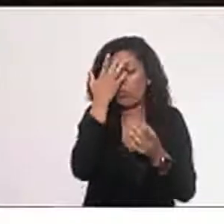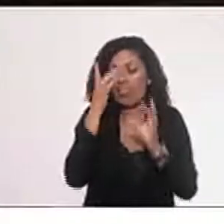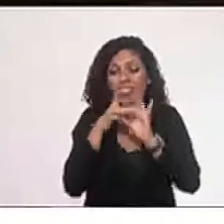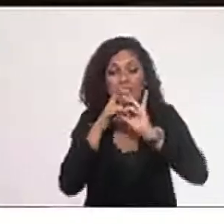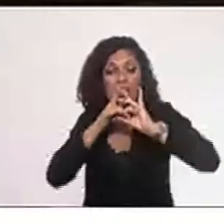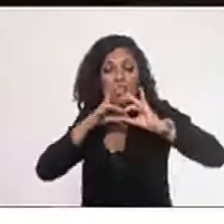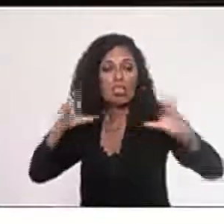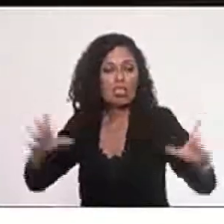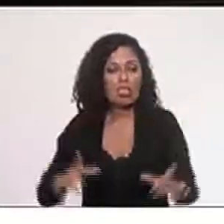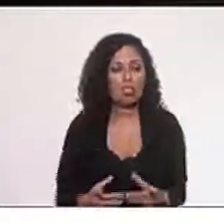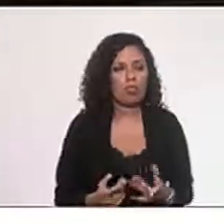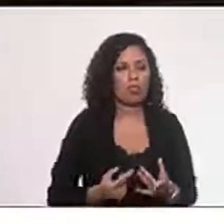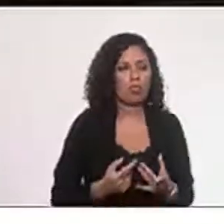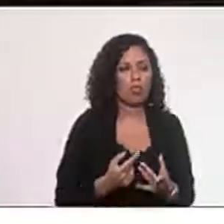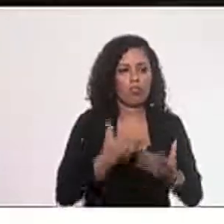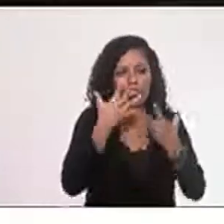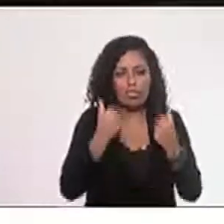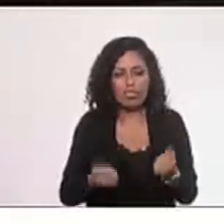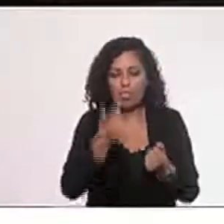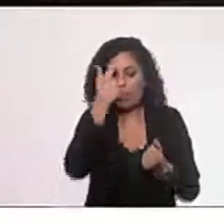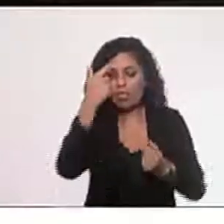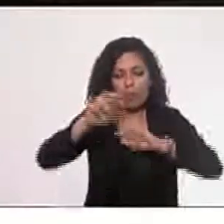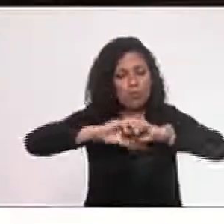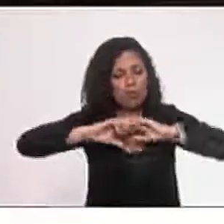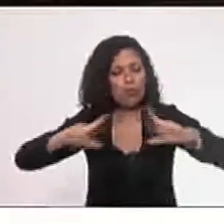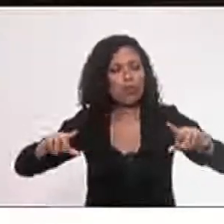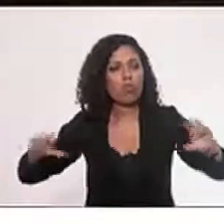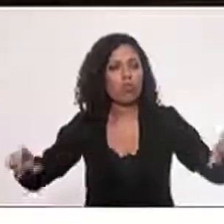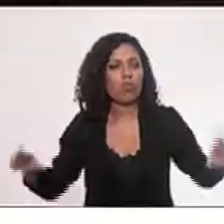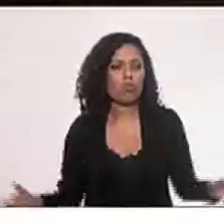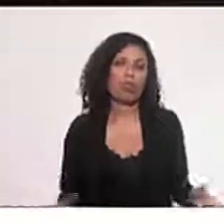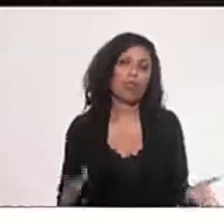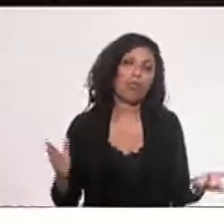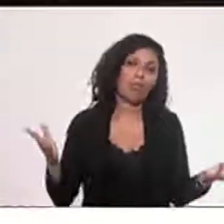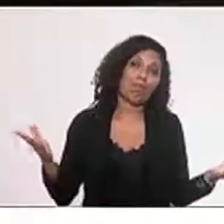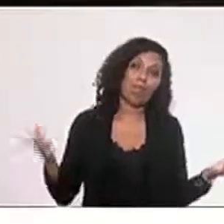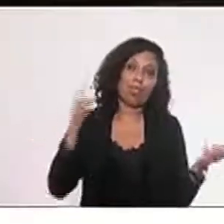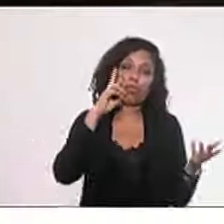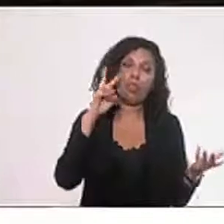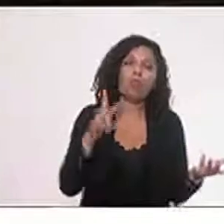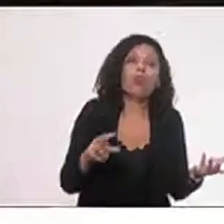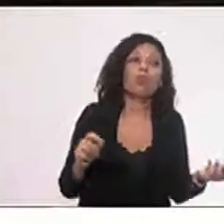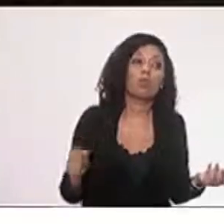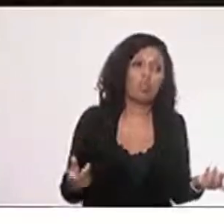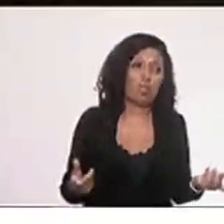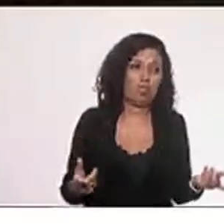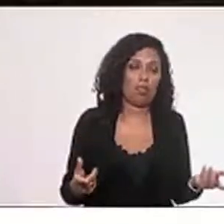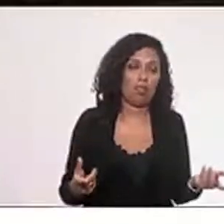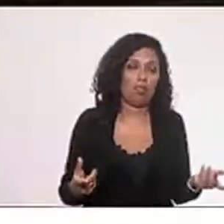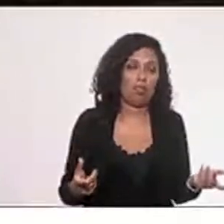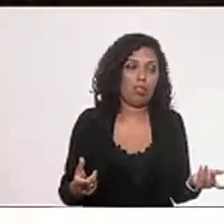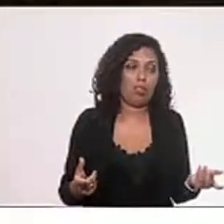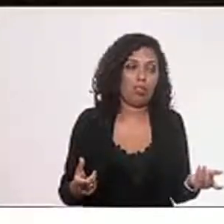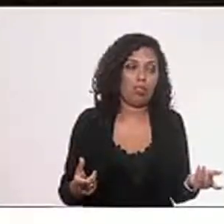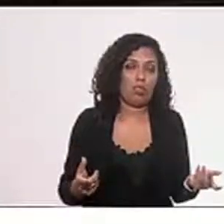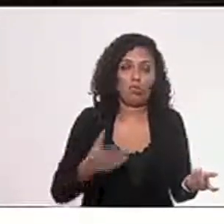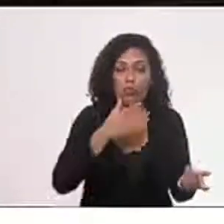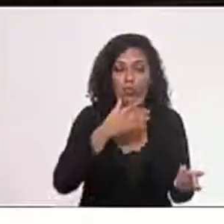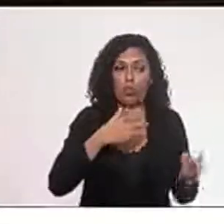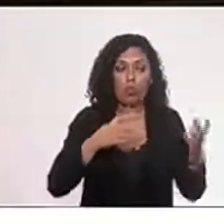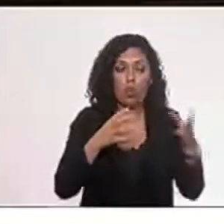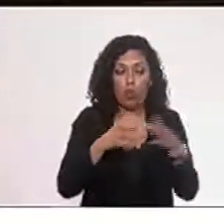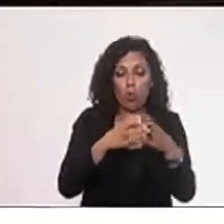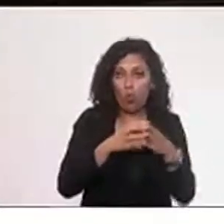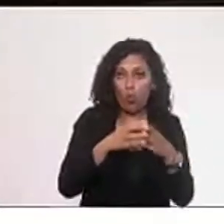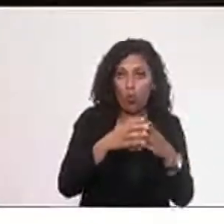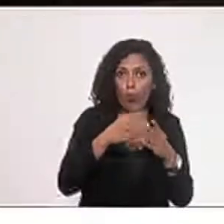idéias pela diversidade do pensamento conseqüentemente consequentemente são identificadas como adversários tanto